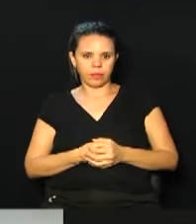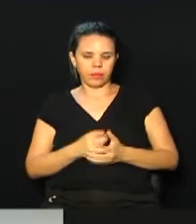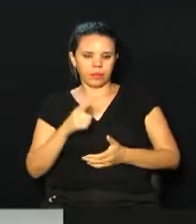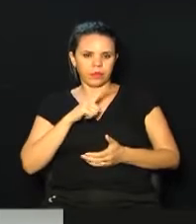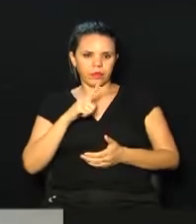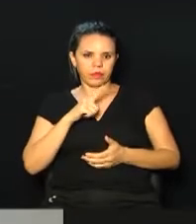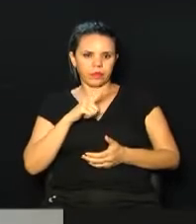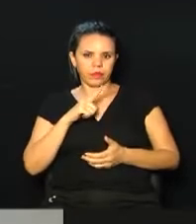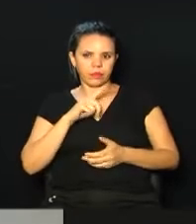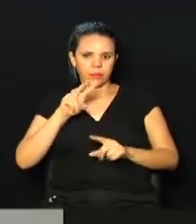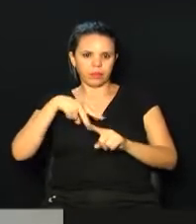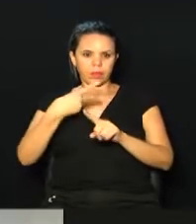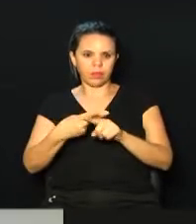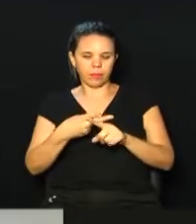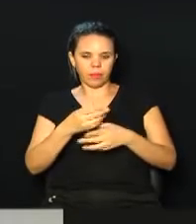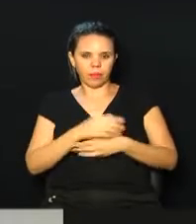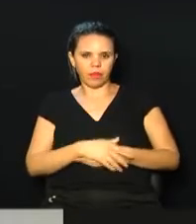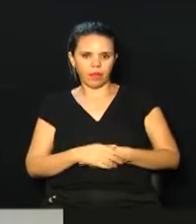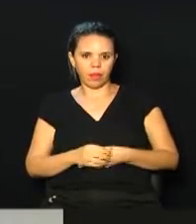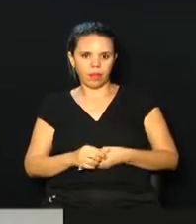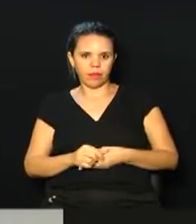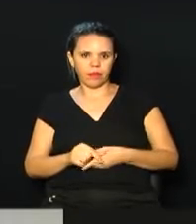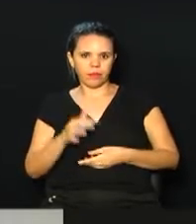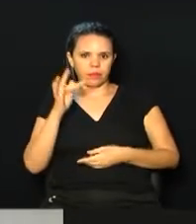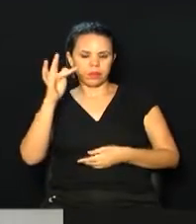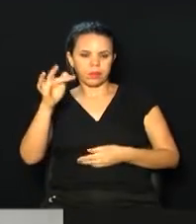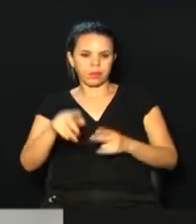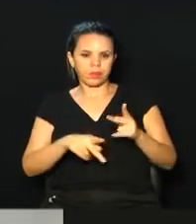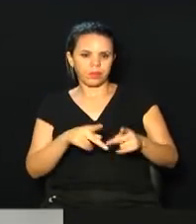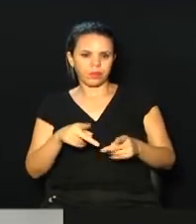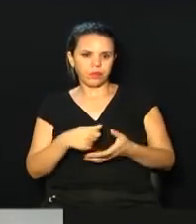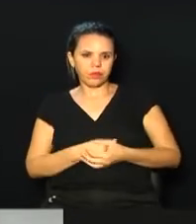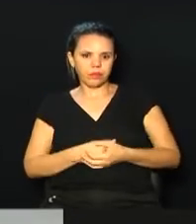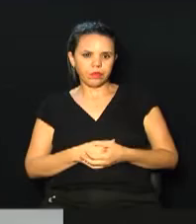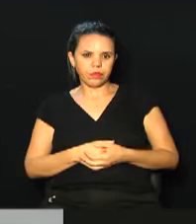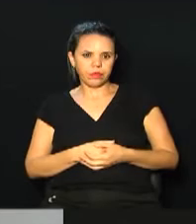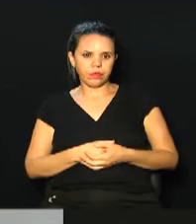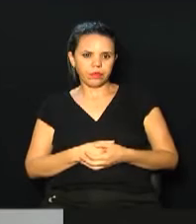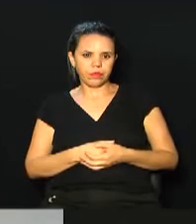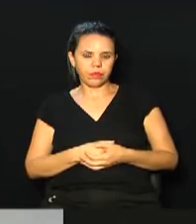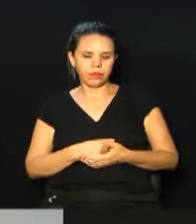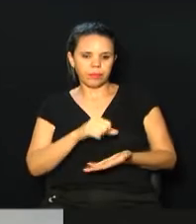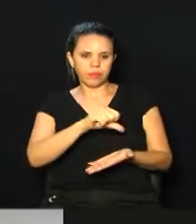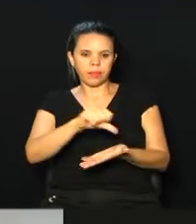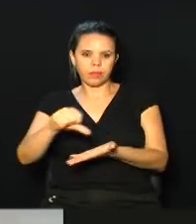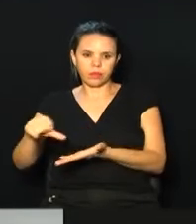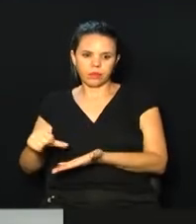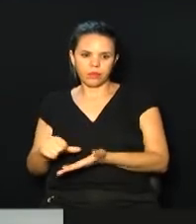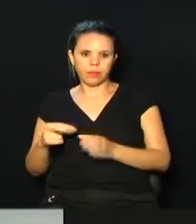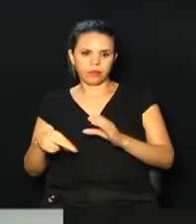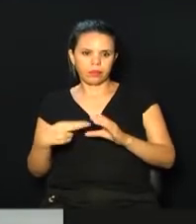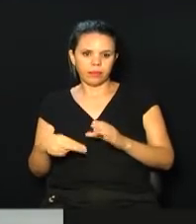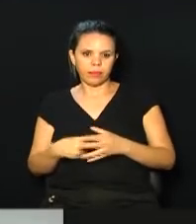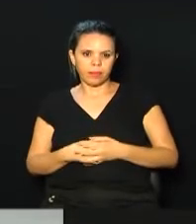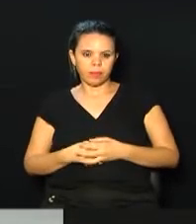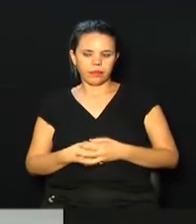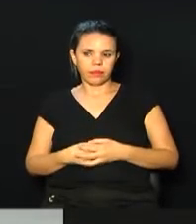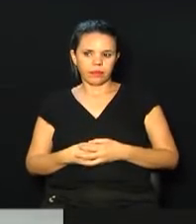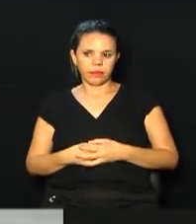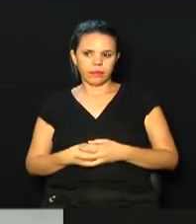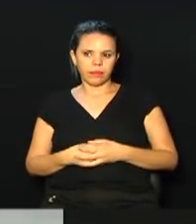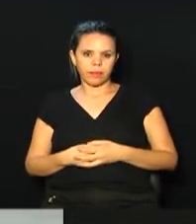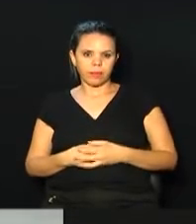existirá aí o dobro para o futuro concessionário, o dobro de pontos, de ecopontos, né,